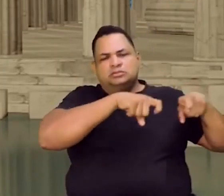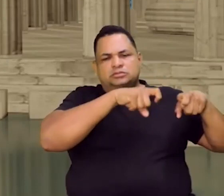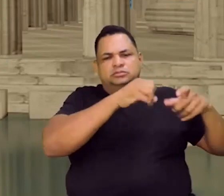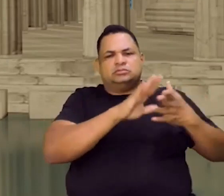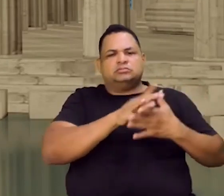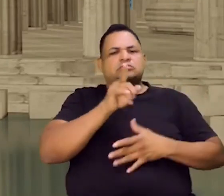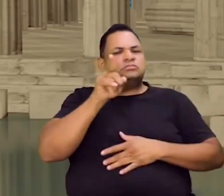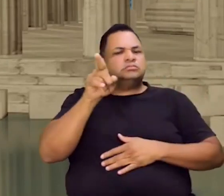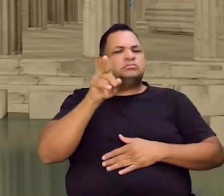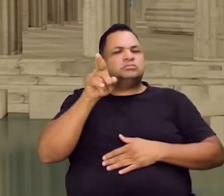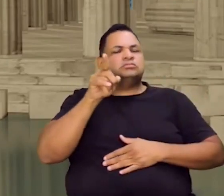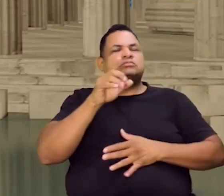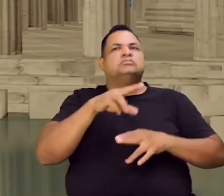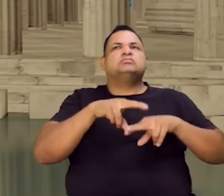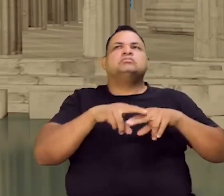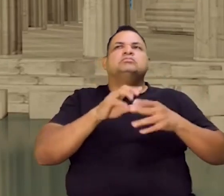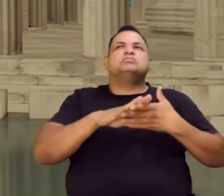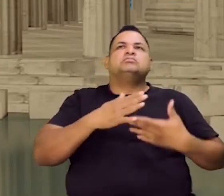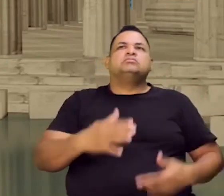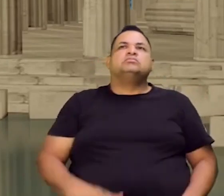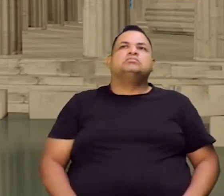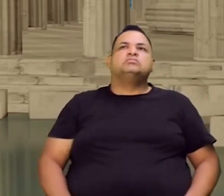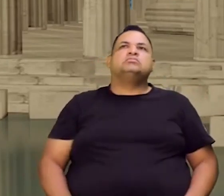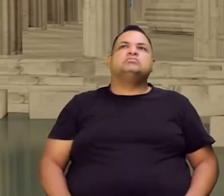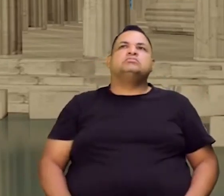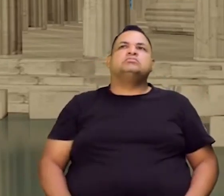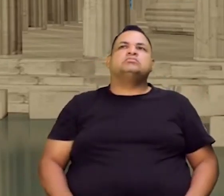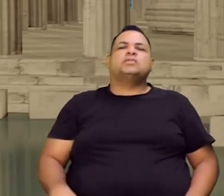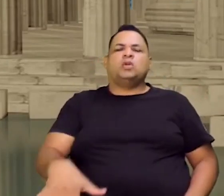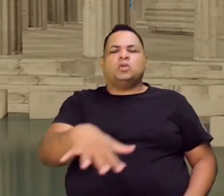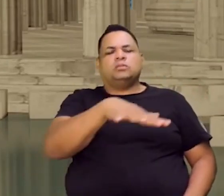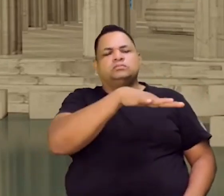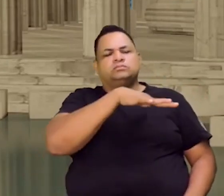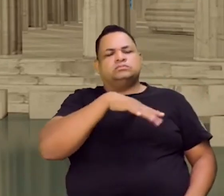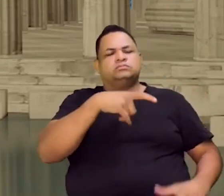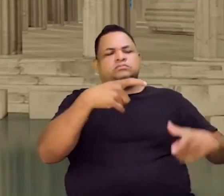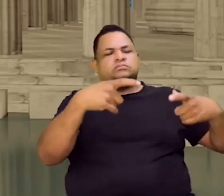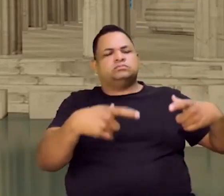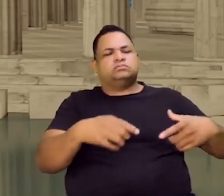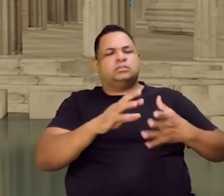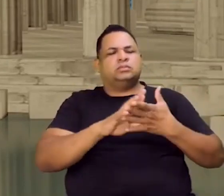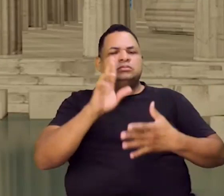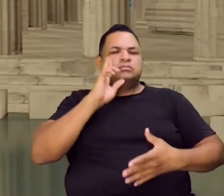você mesmo. E lá no ambiente que você está aí, no estado